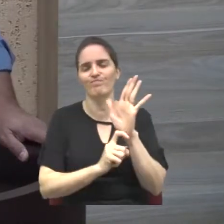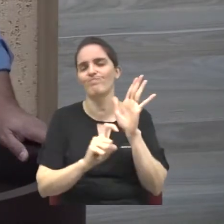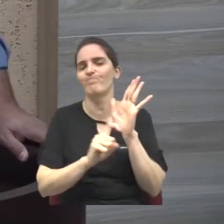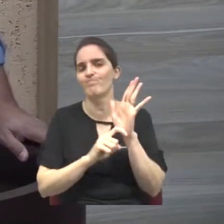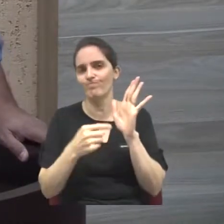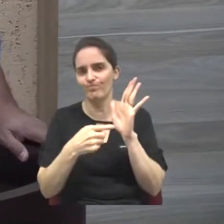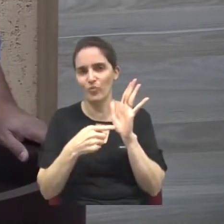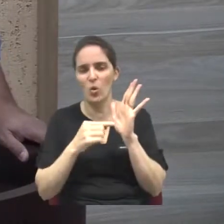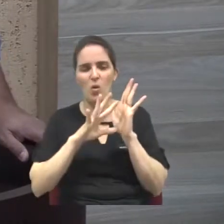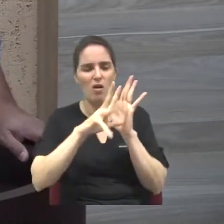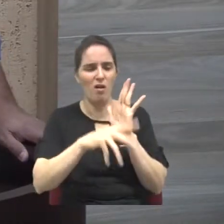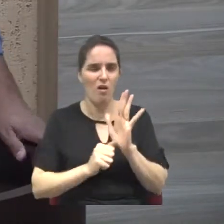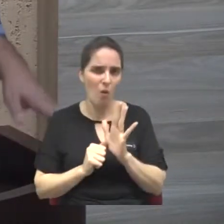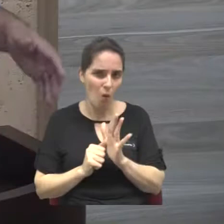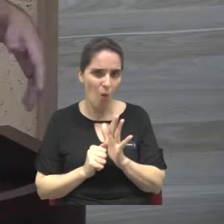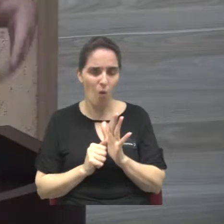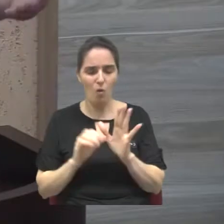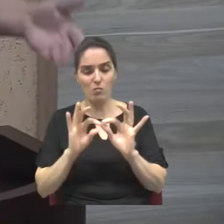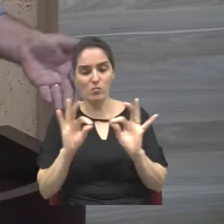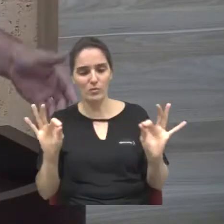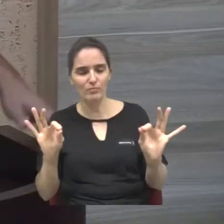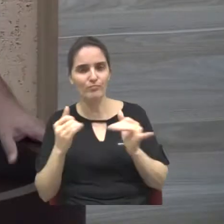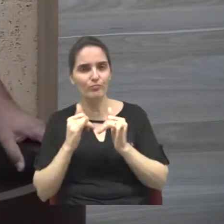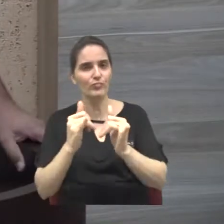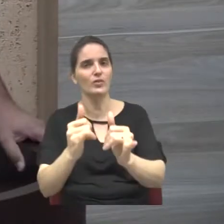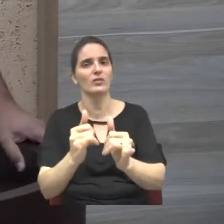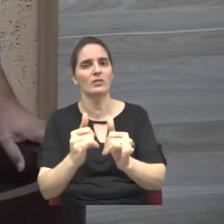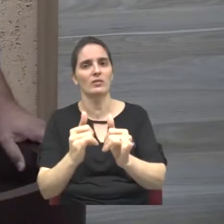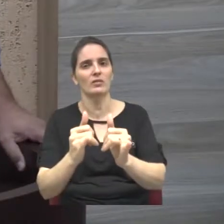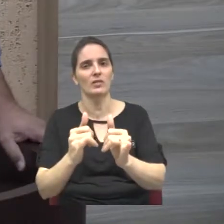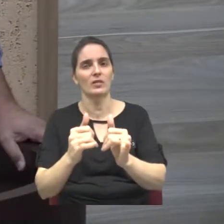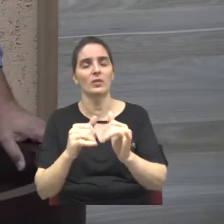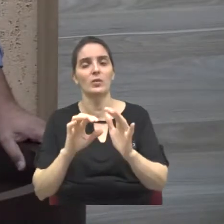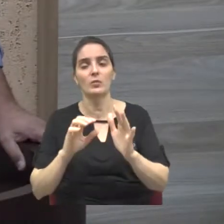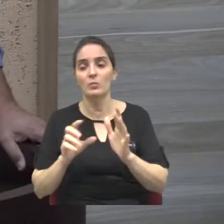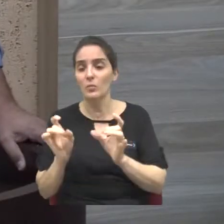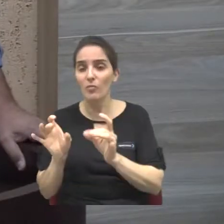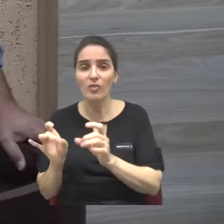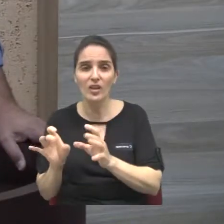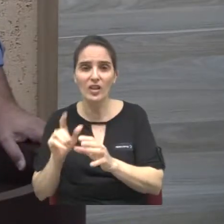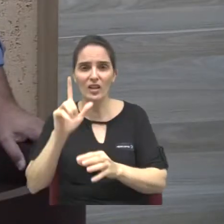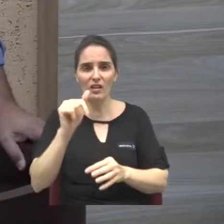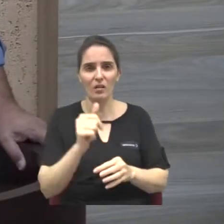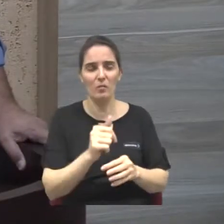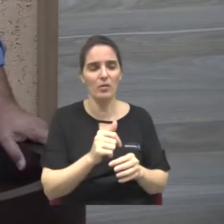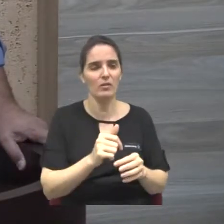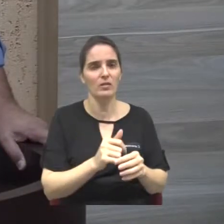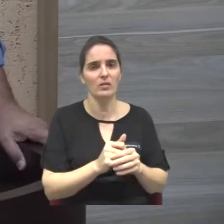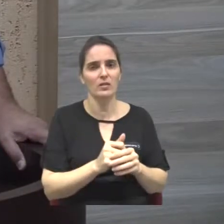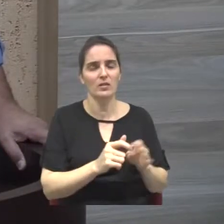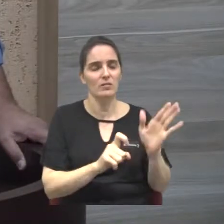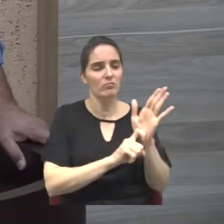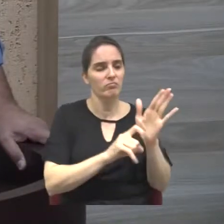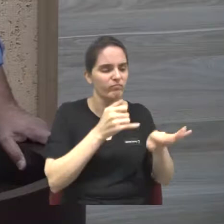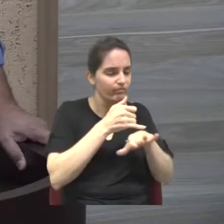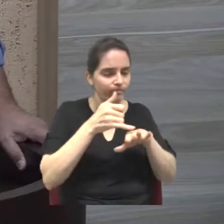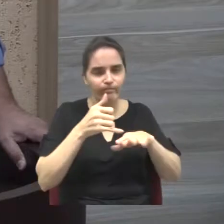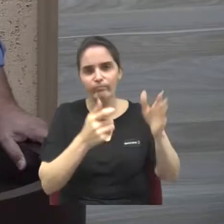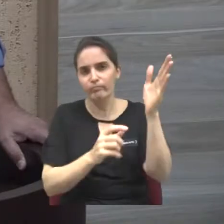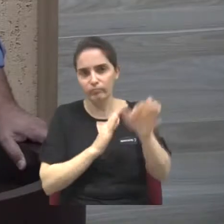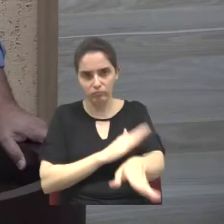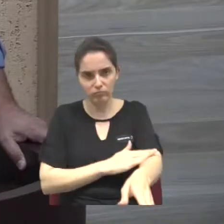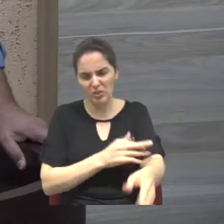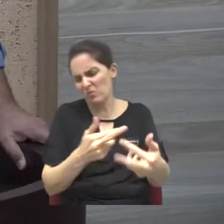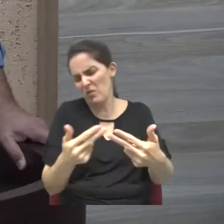pequenos furtos para poder manter o vício. Então, isso é para inibir que haja esse tipo de